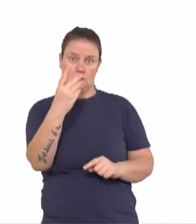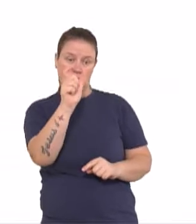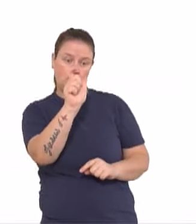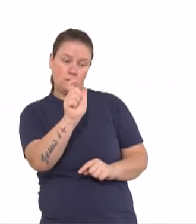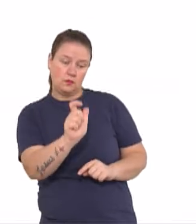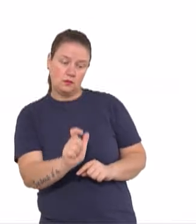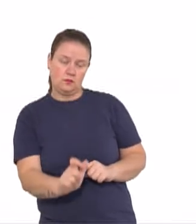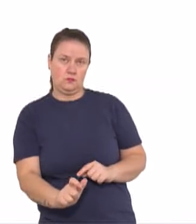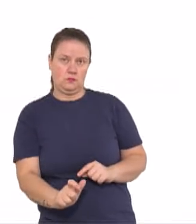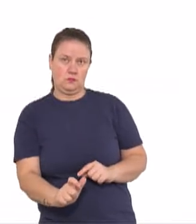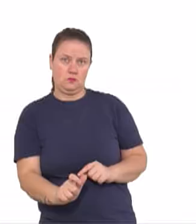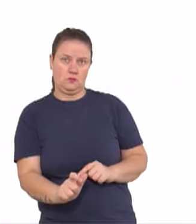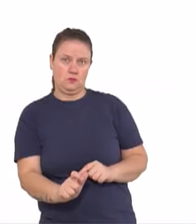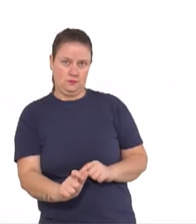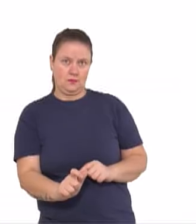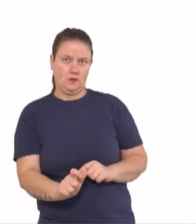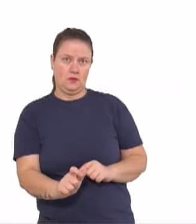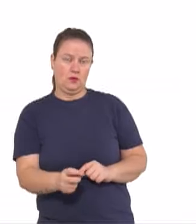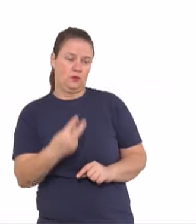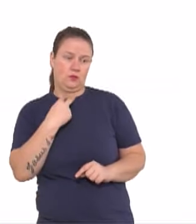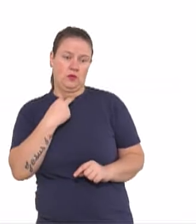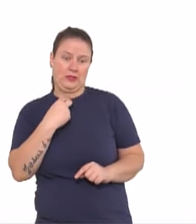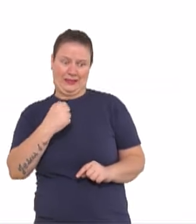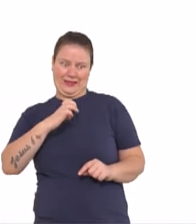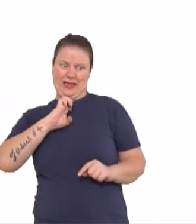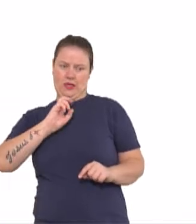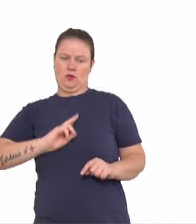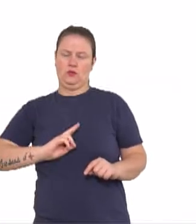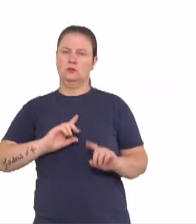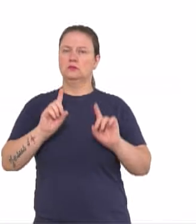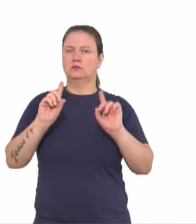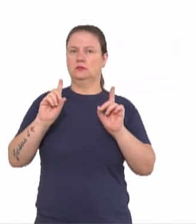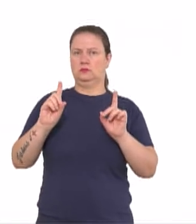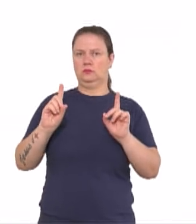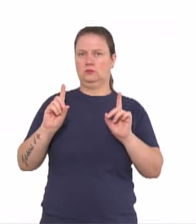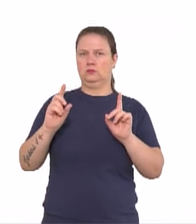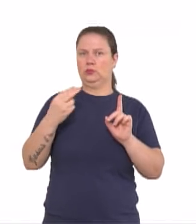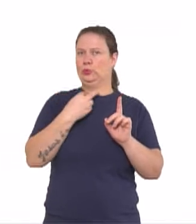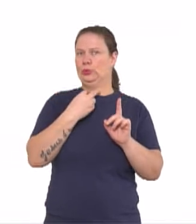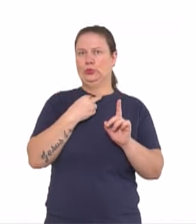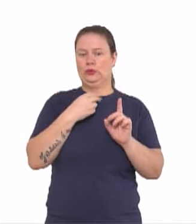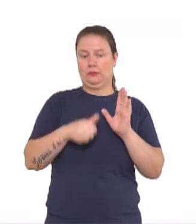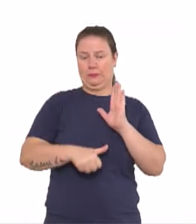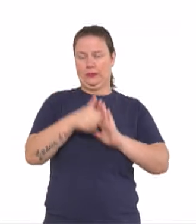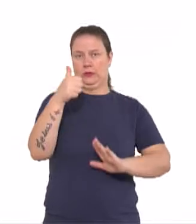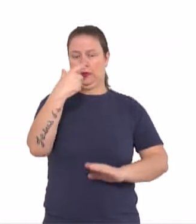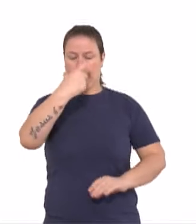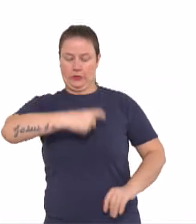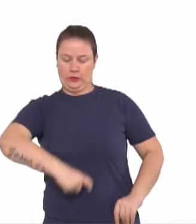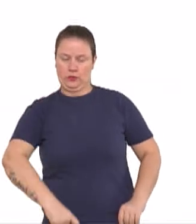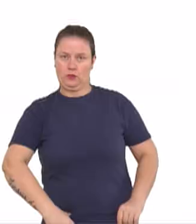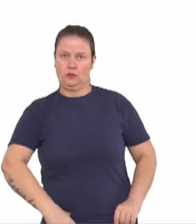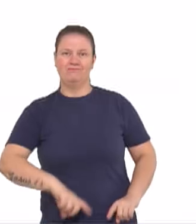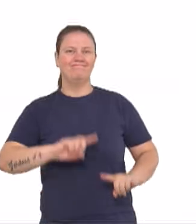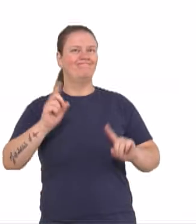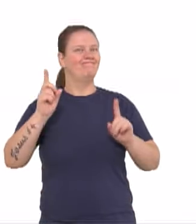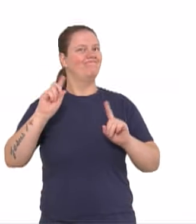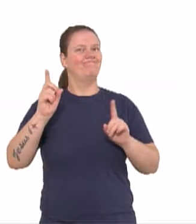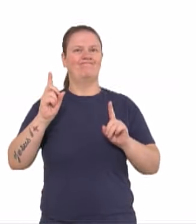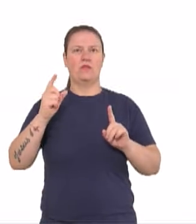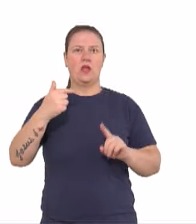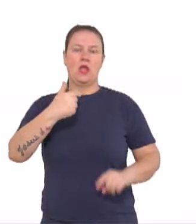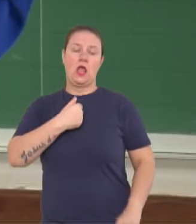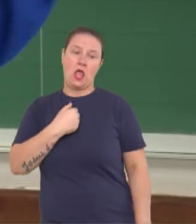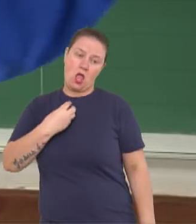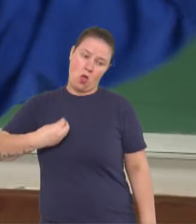vimos isso, né? Então eu uso a impessoalidade, né? Eu não vou fazer um texto narrativo em primeira pessoa, não é uma autobiografia, né? Eu não vou dizer eu